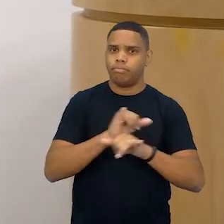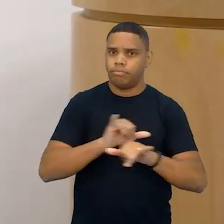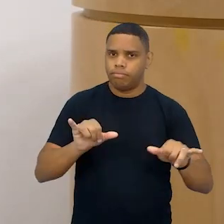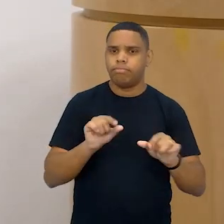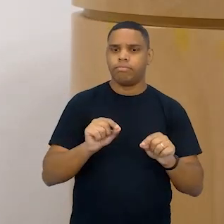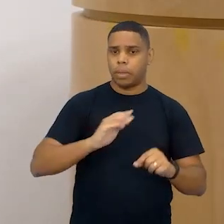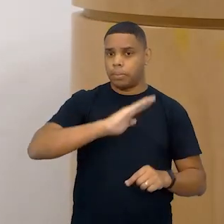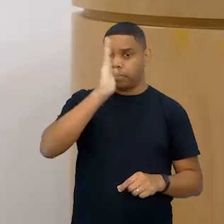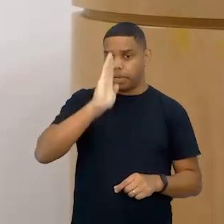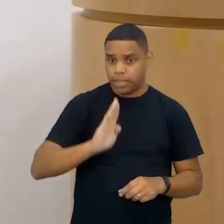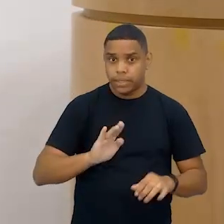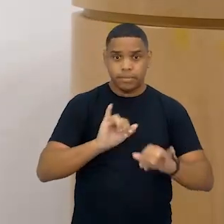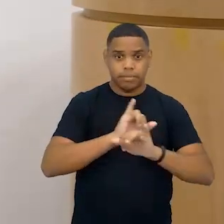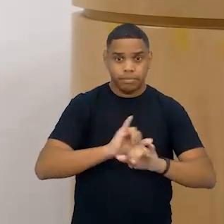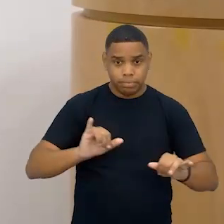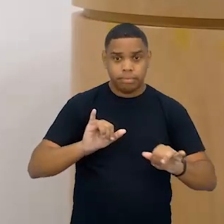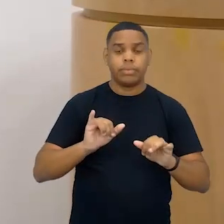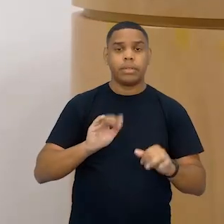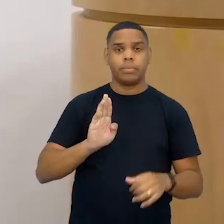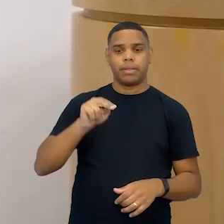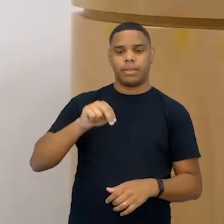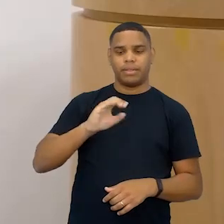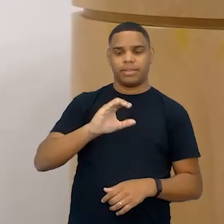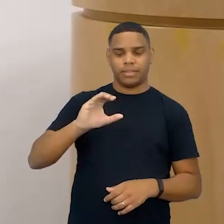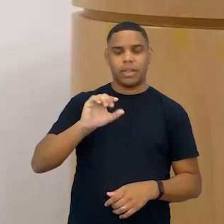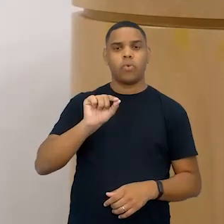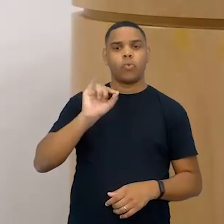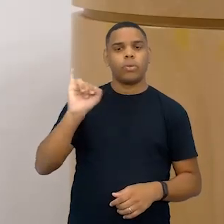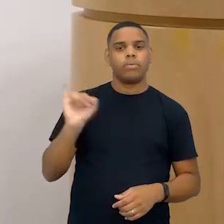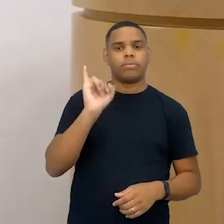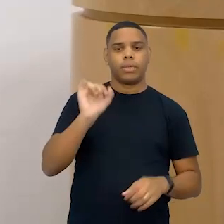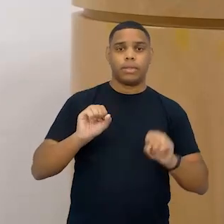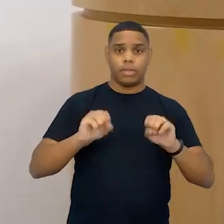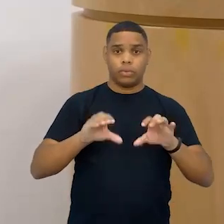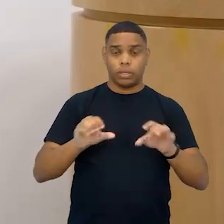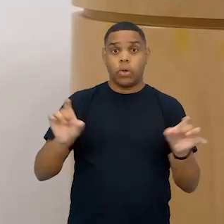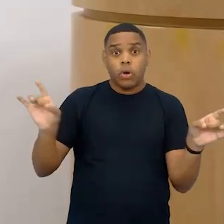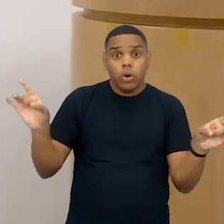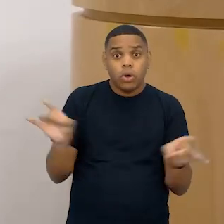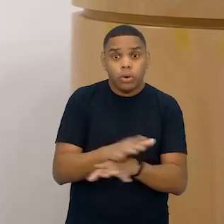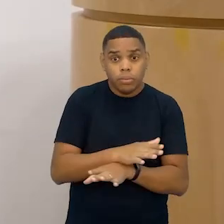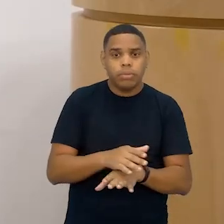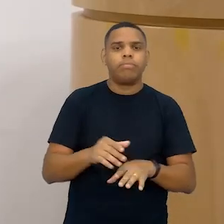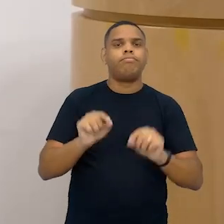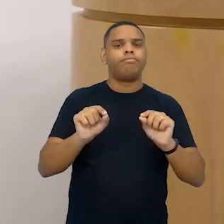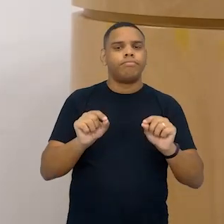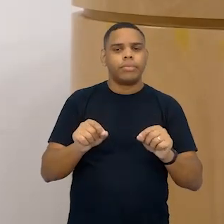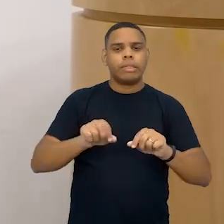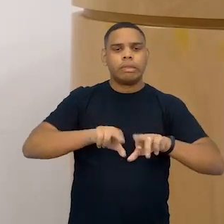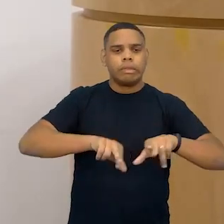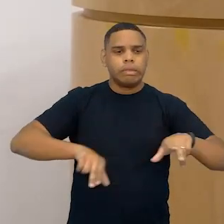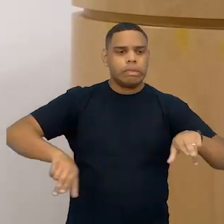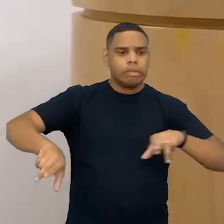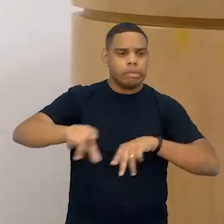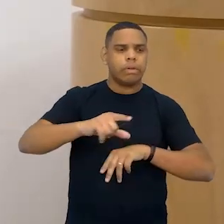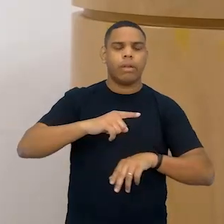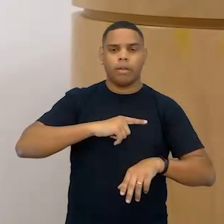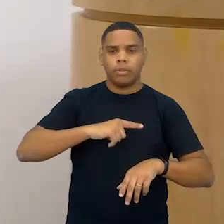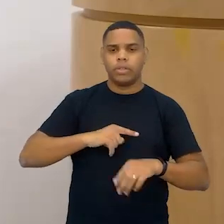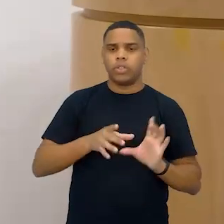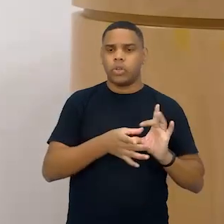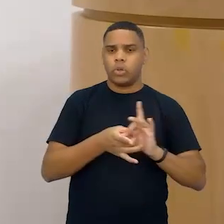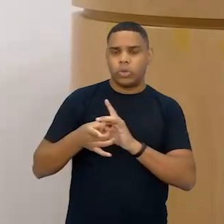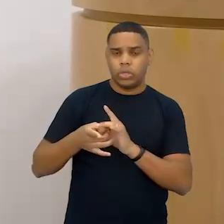né, o Brasil deixa bem claro isso na BNCC, a importância de ter uma educação integral, de considerar as diversas formas e